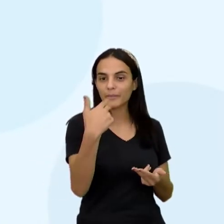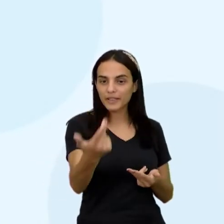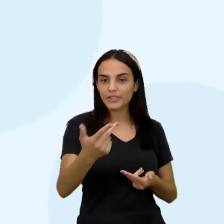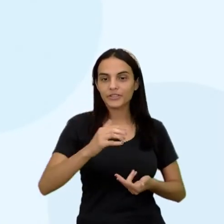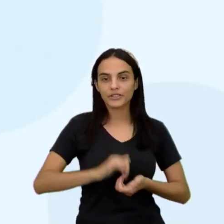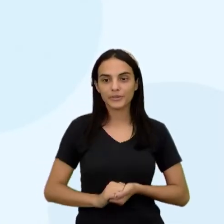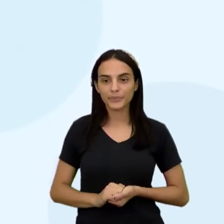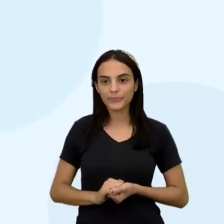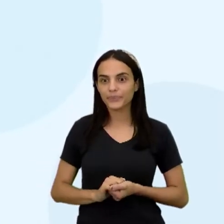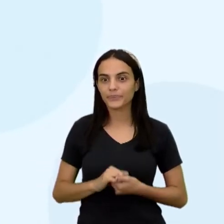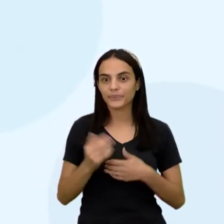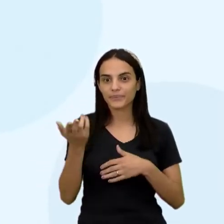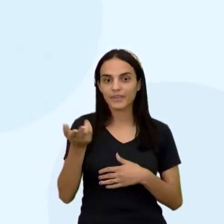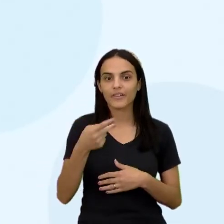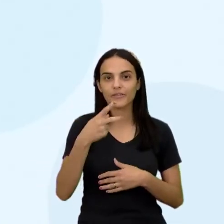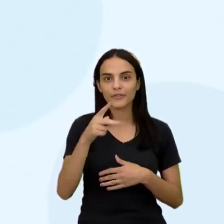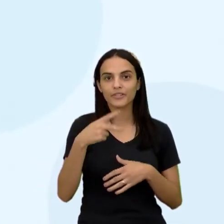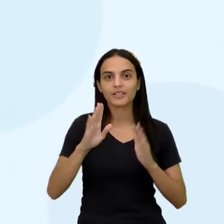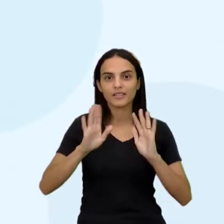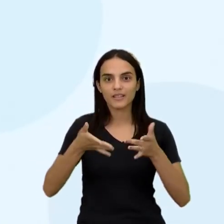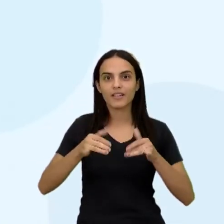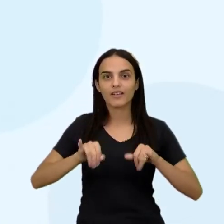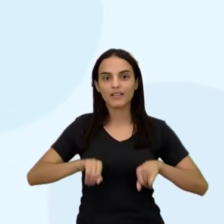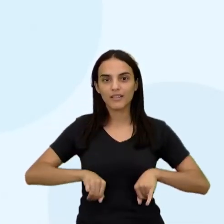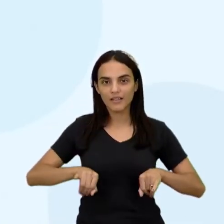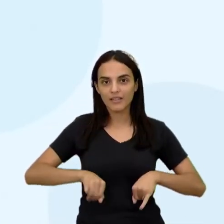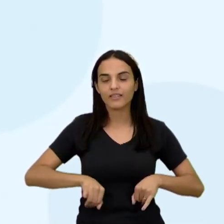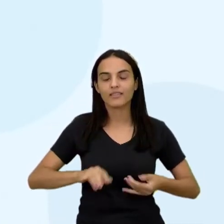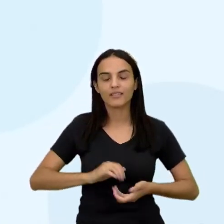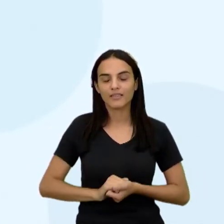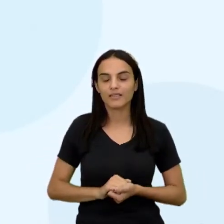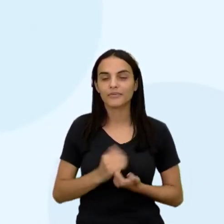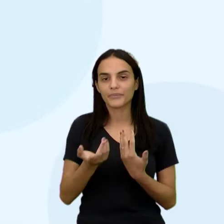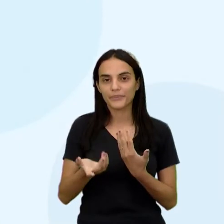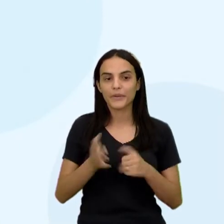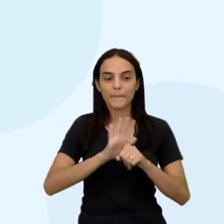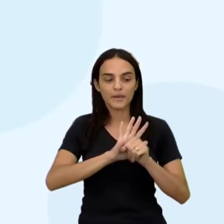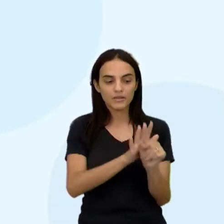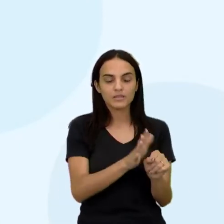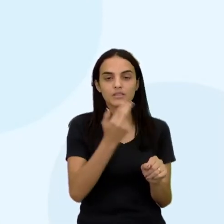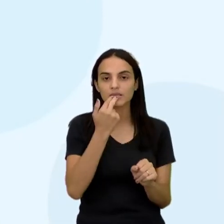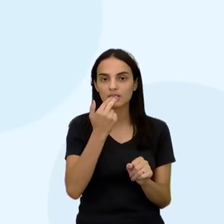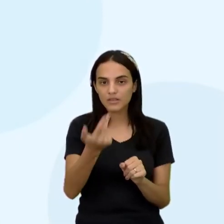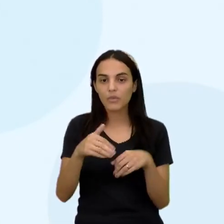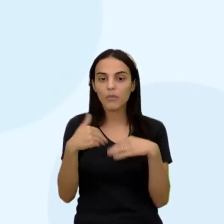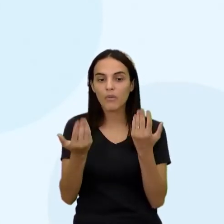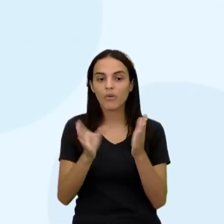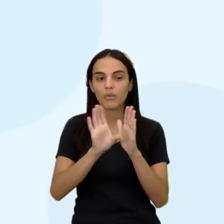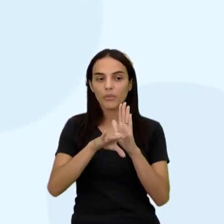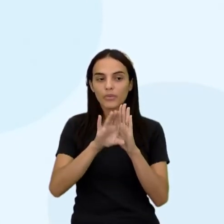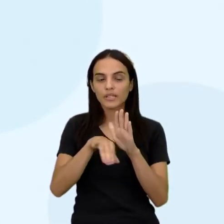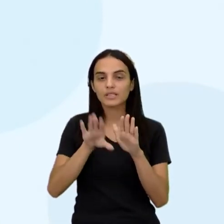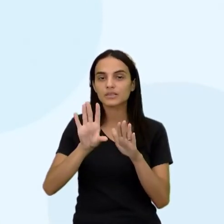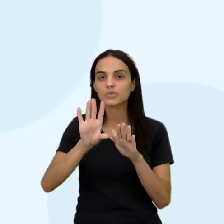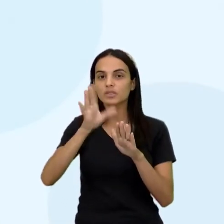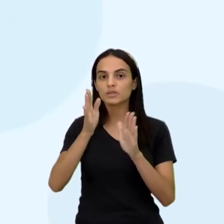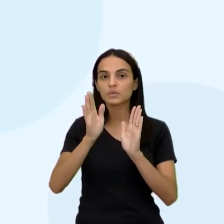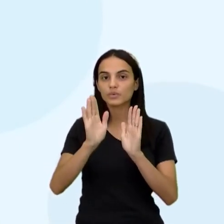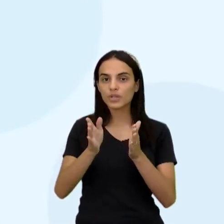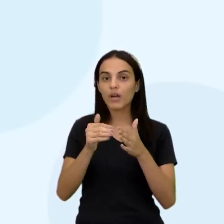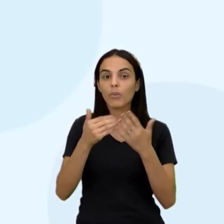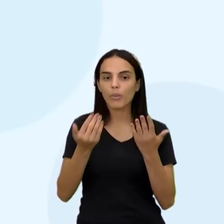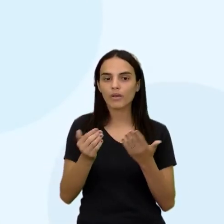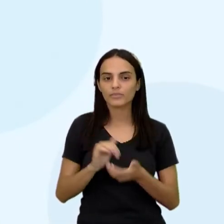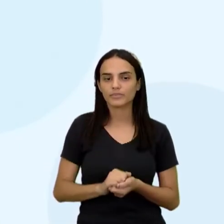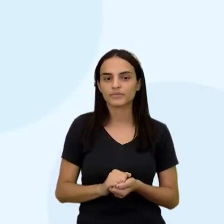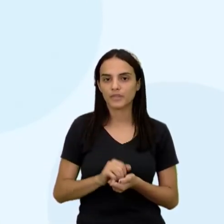cotidiano. Se você já sofreu ou presenciou algum preconceito linguístico e em qual contexto isso já aconteceu.